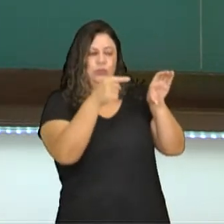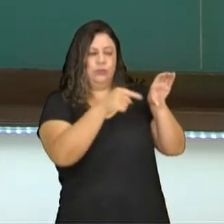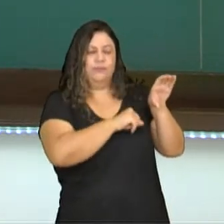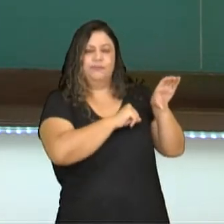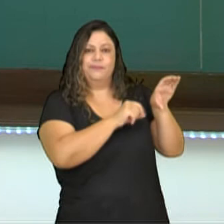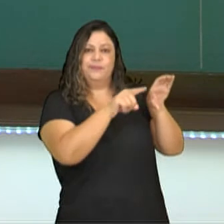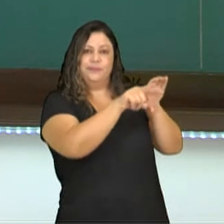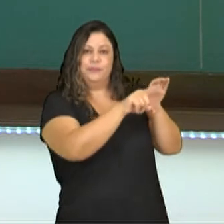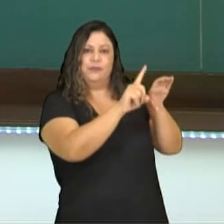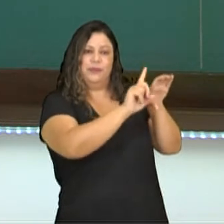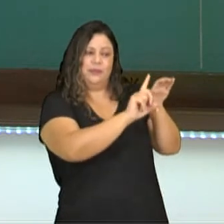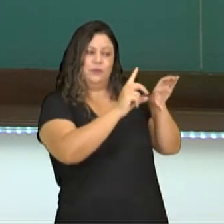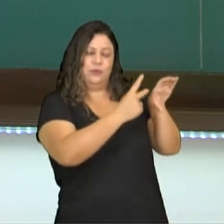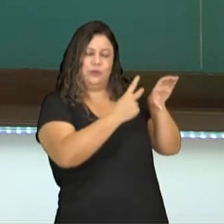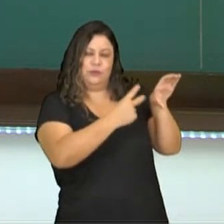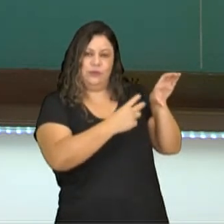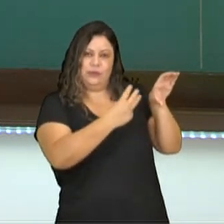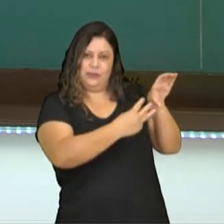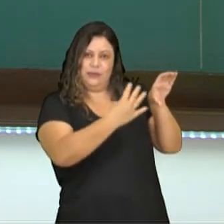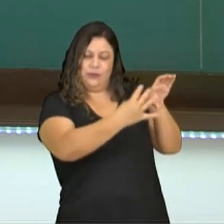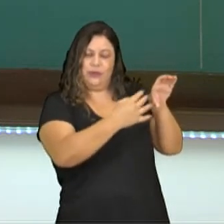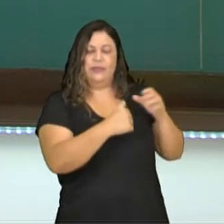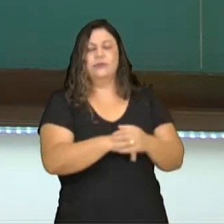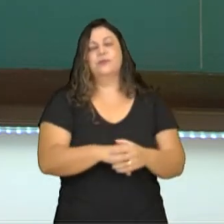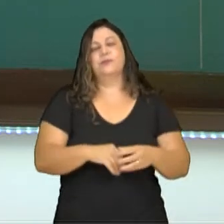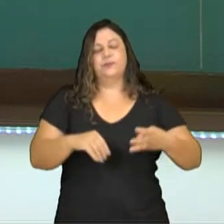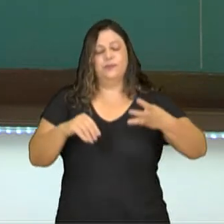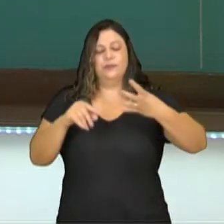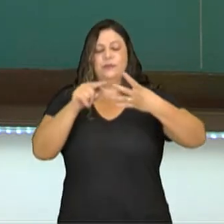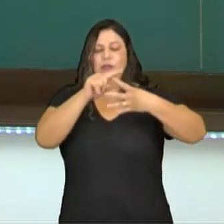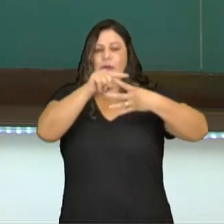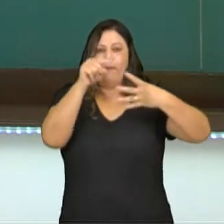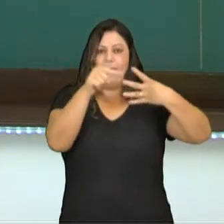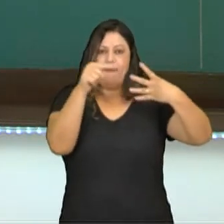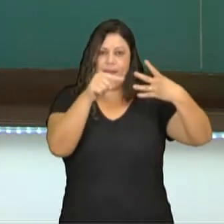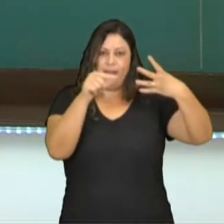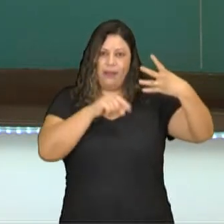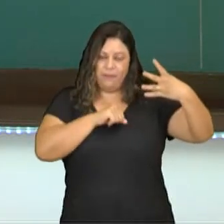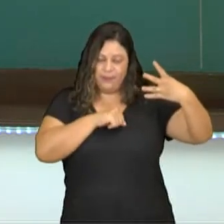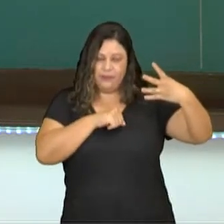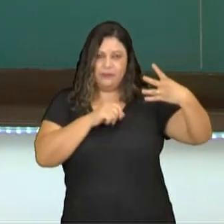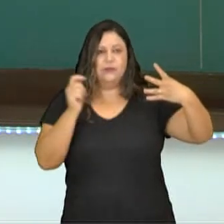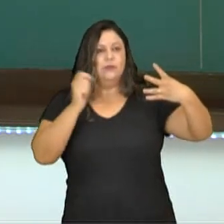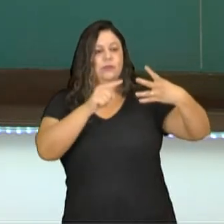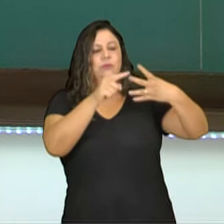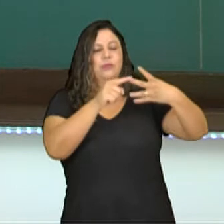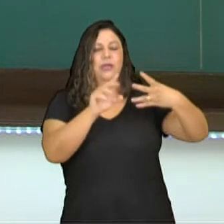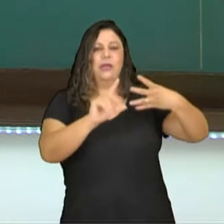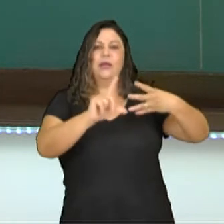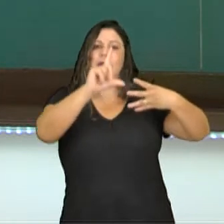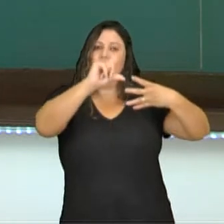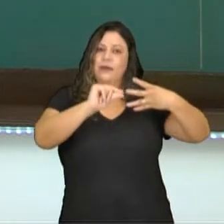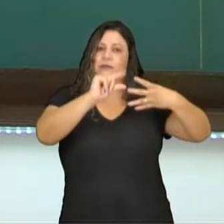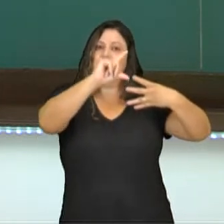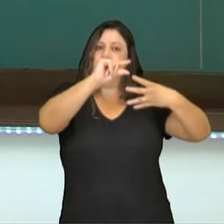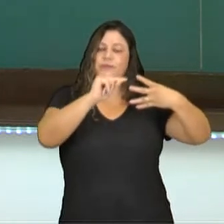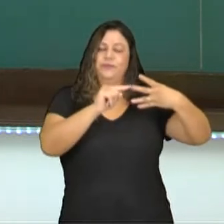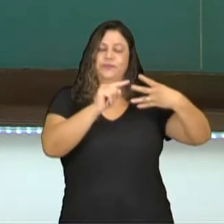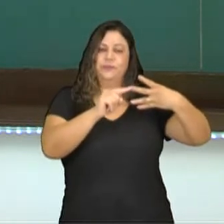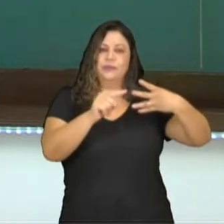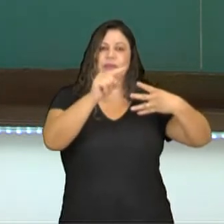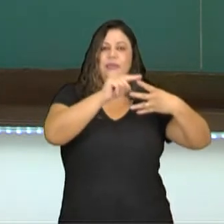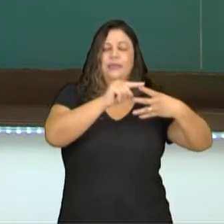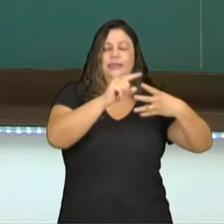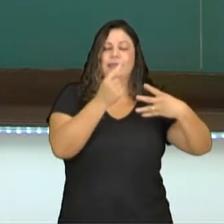quadrante. Então, se eu tiver ângulos que estão no segundo quadrante, para fazer essa redução, eu vou fazer o cálculo de 180 menos esse